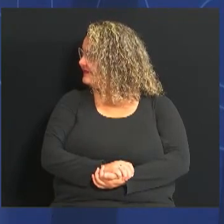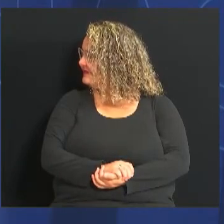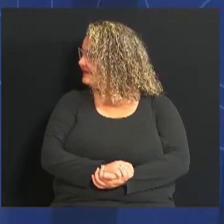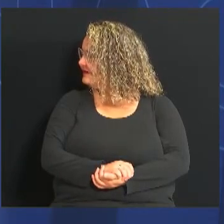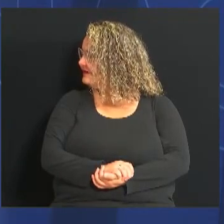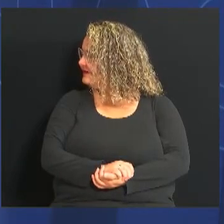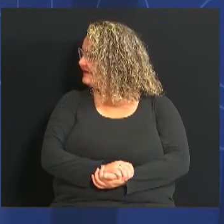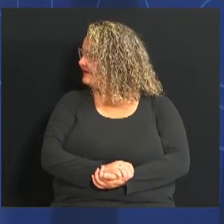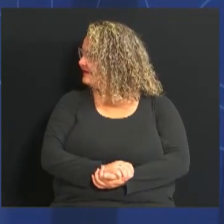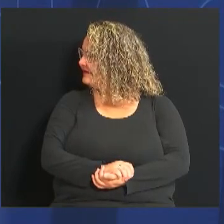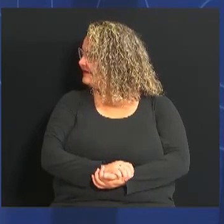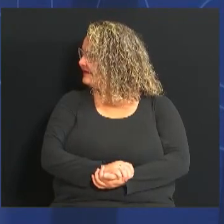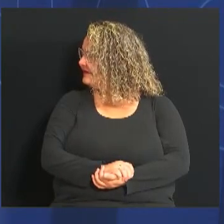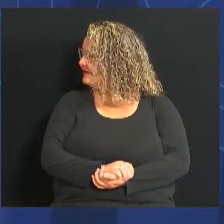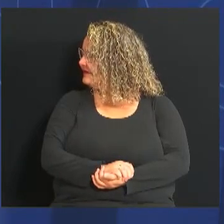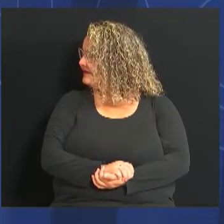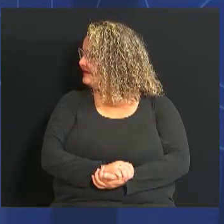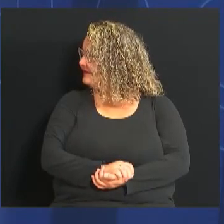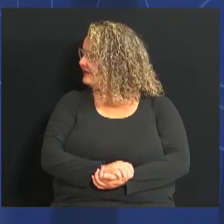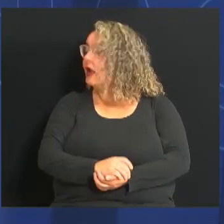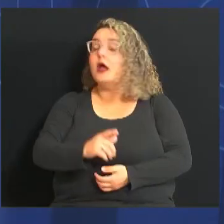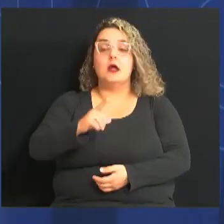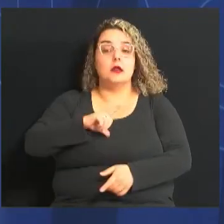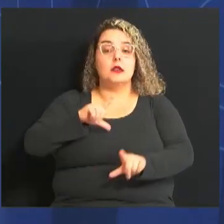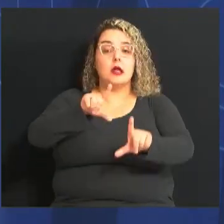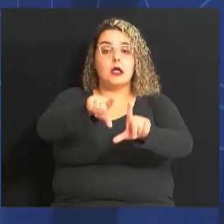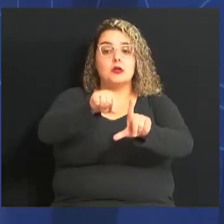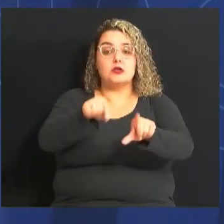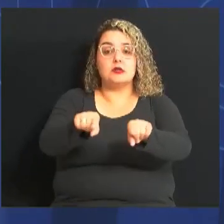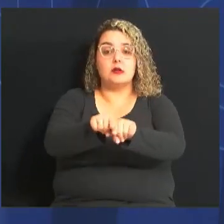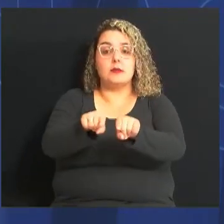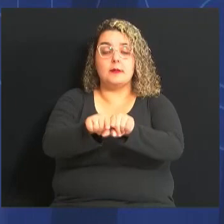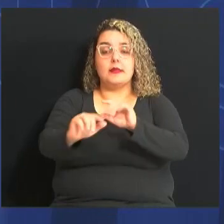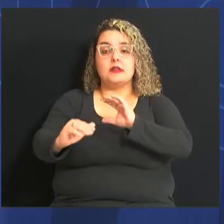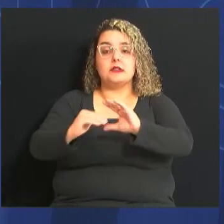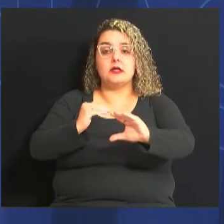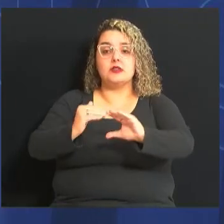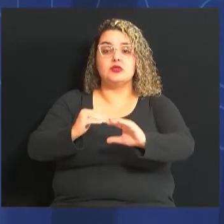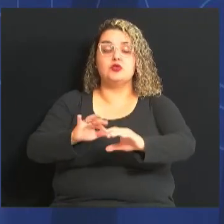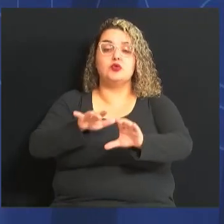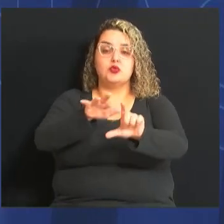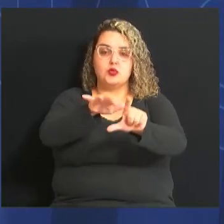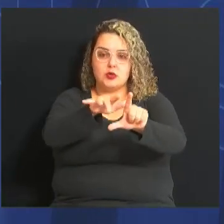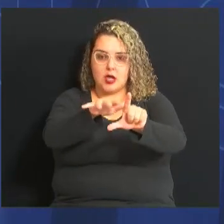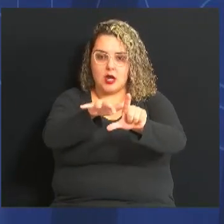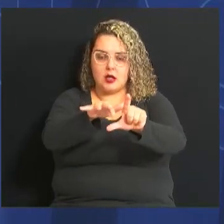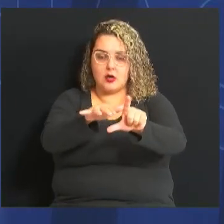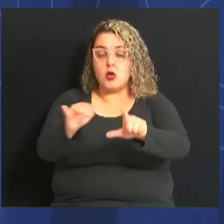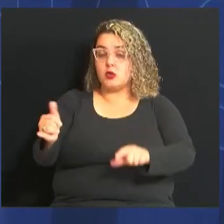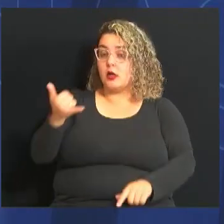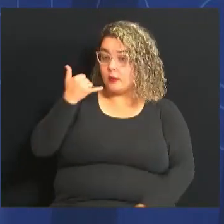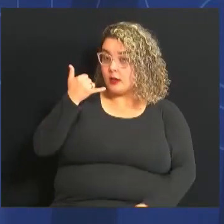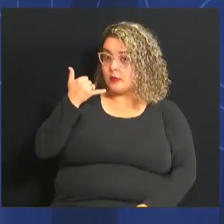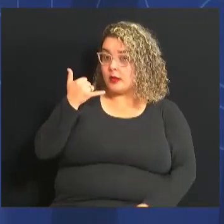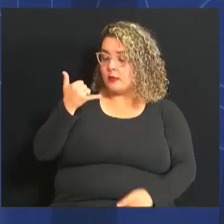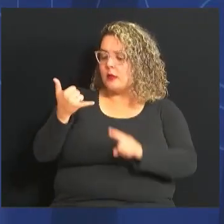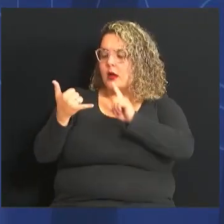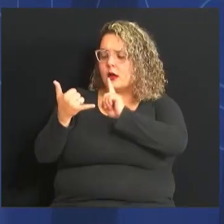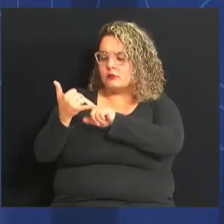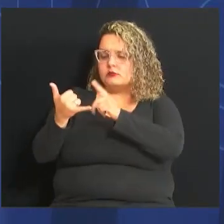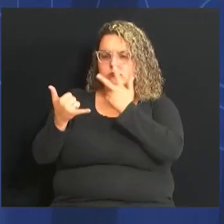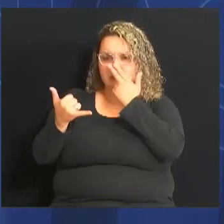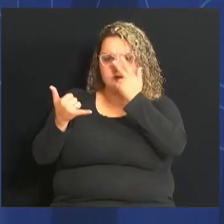978293776. Ou você tem a opção de enviar uma mensagem através do nosso QR Code. Está com o seu celular aí perto? Pega o